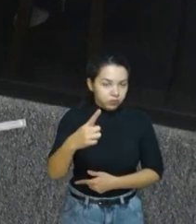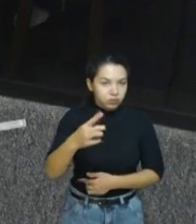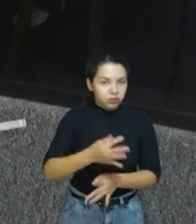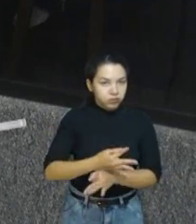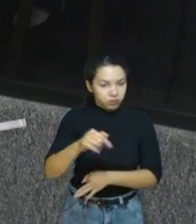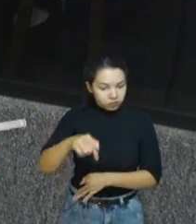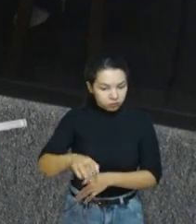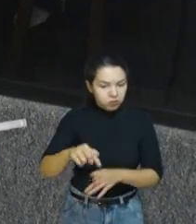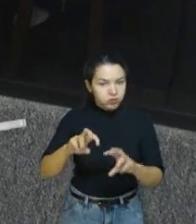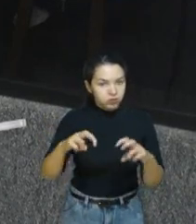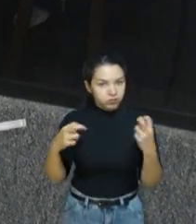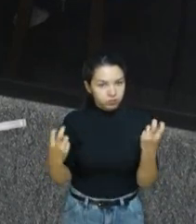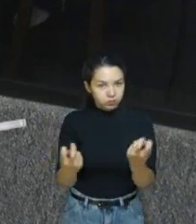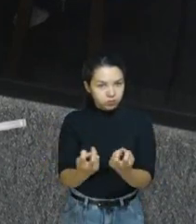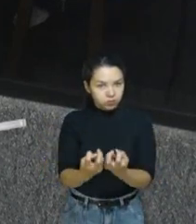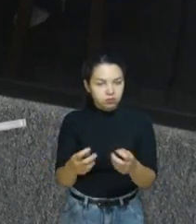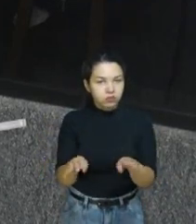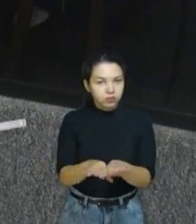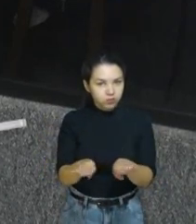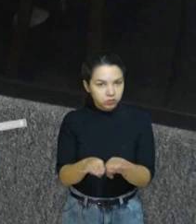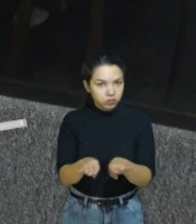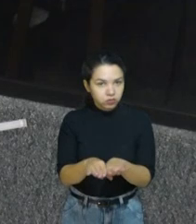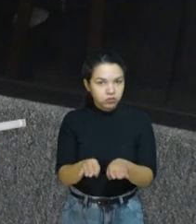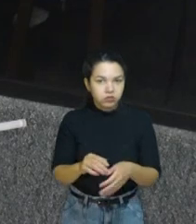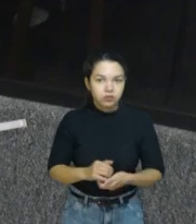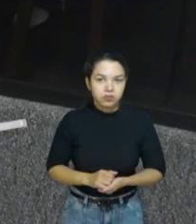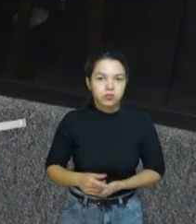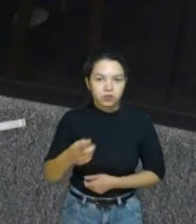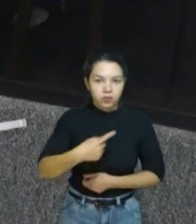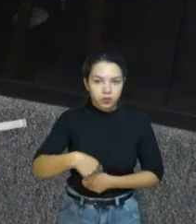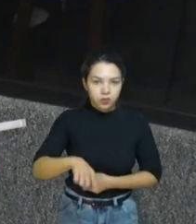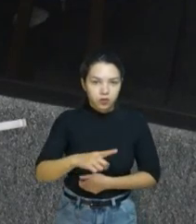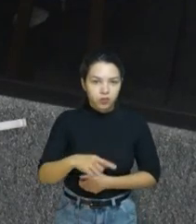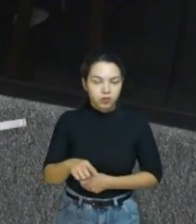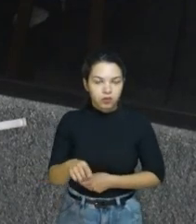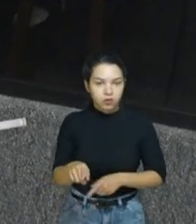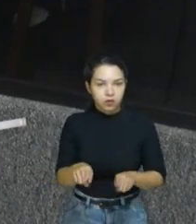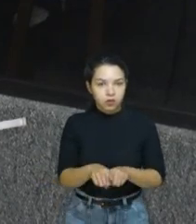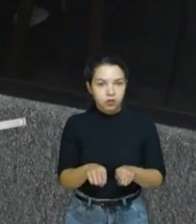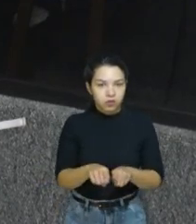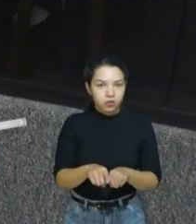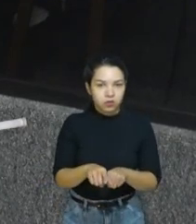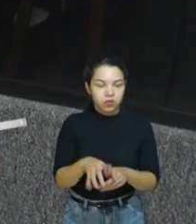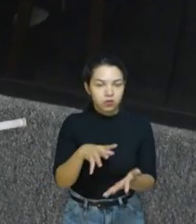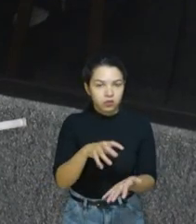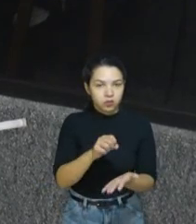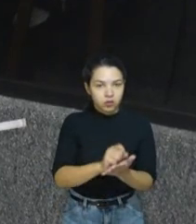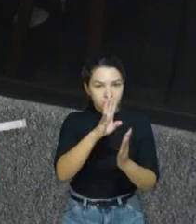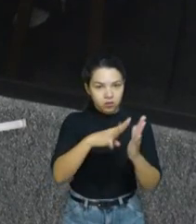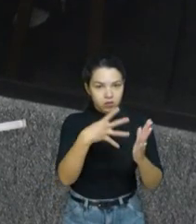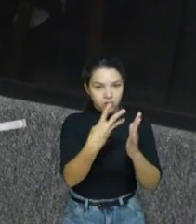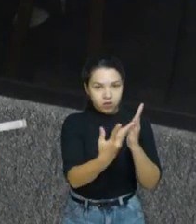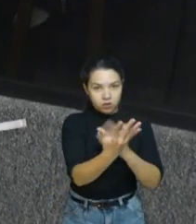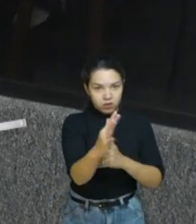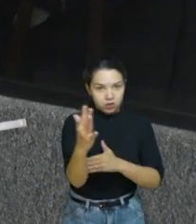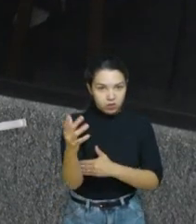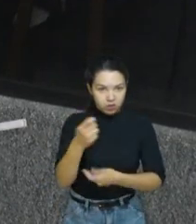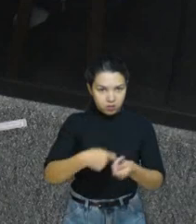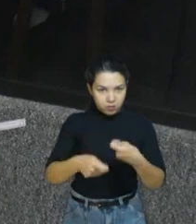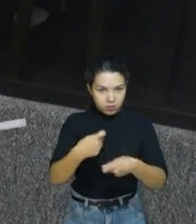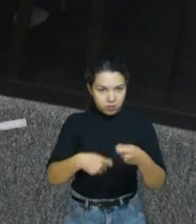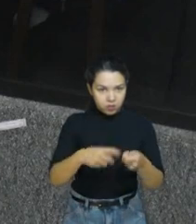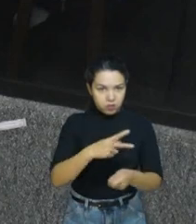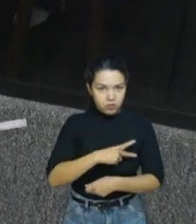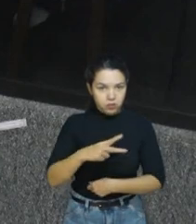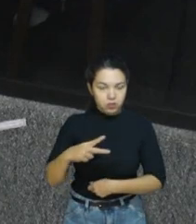no Plenarinho. Além disso, nós também estamos articulando a adesão à agenda ambiental na administração